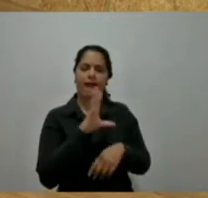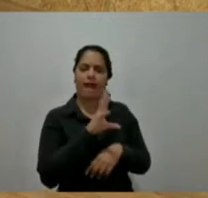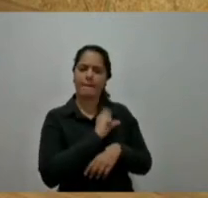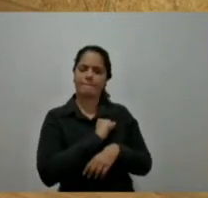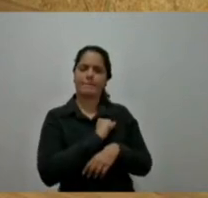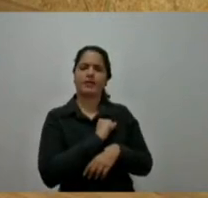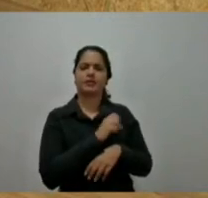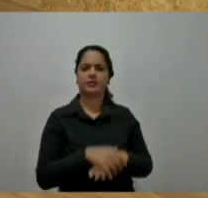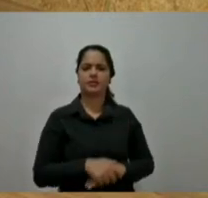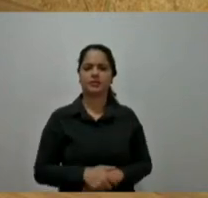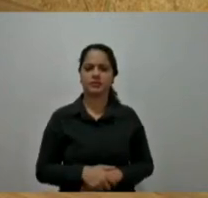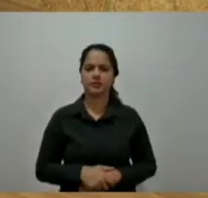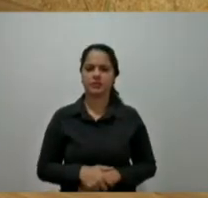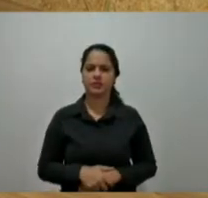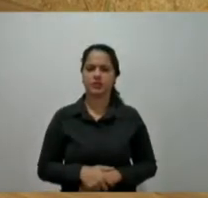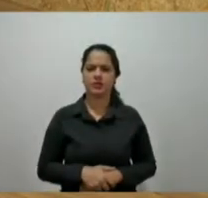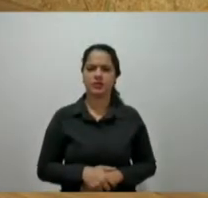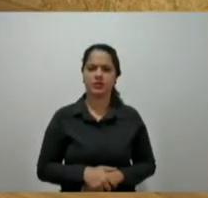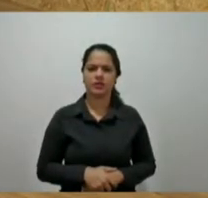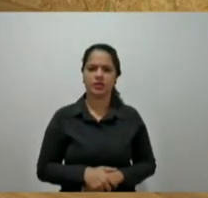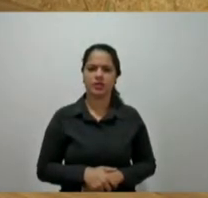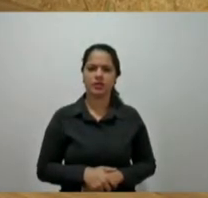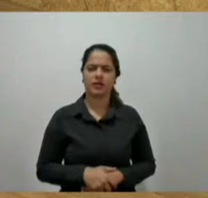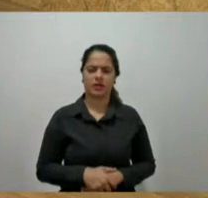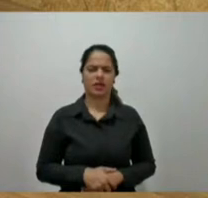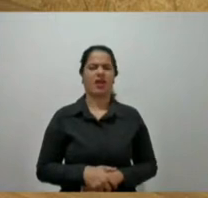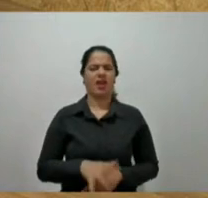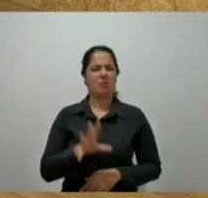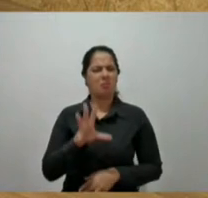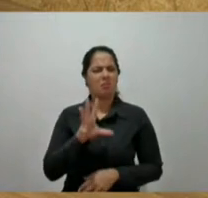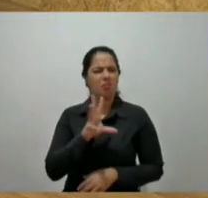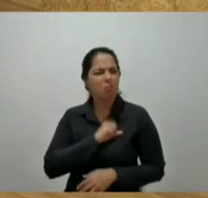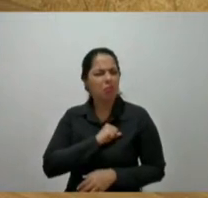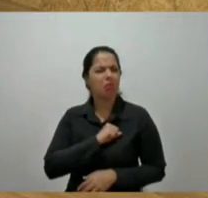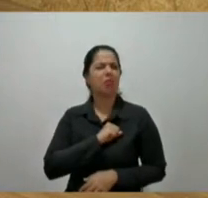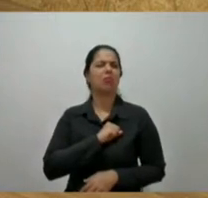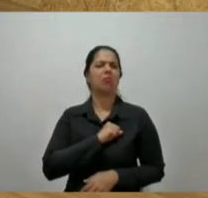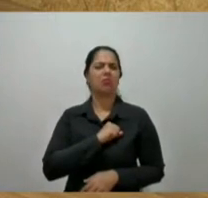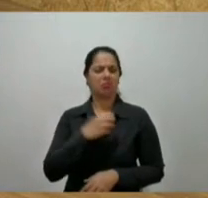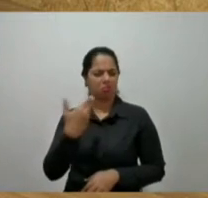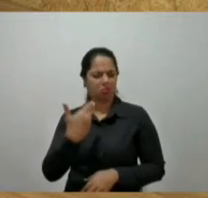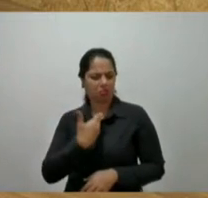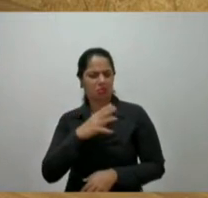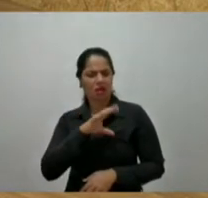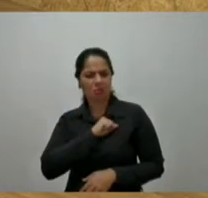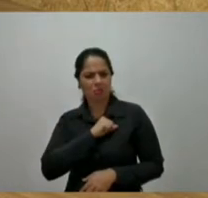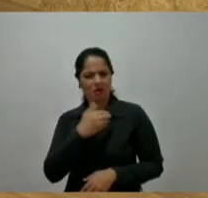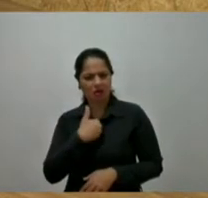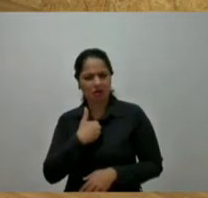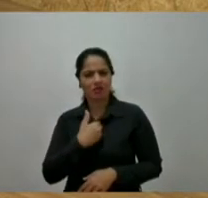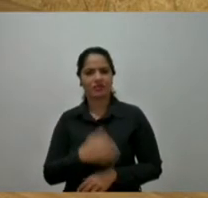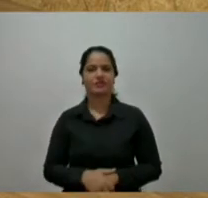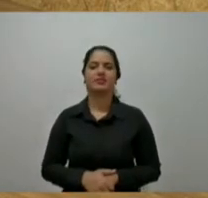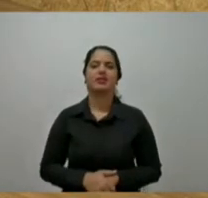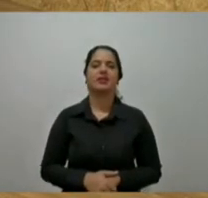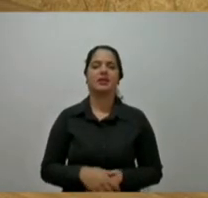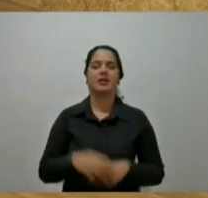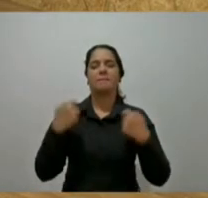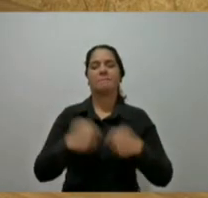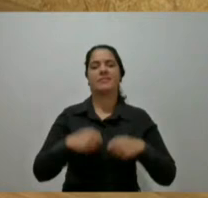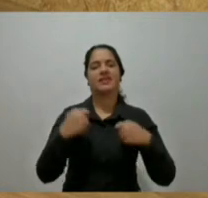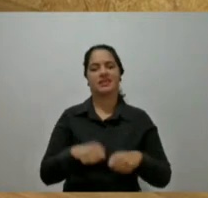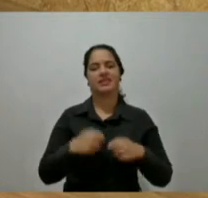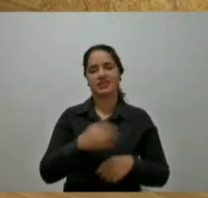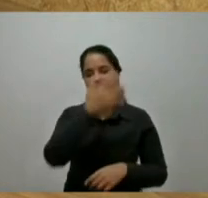amigo falou assim, puxa, mas que coisa, seja amado, eu não entendi, será que ele está gagá, tal, não sei o quê. Mas depois ele entendeu, seja amado pelos seus clientes, pelos seus fornecedores, pelos